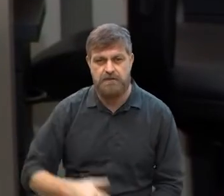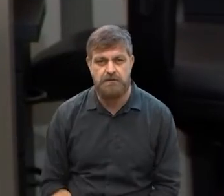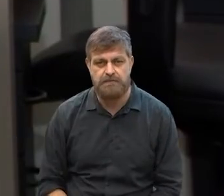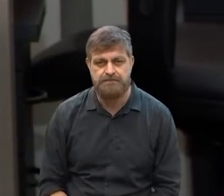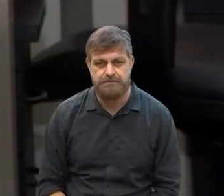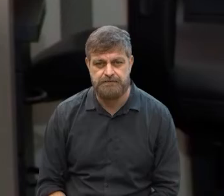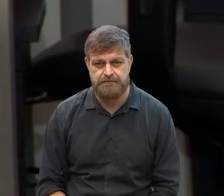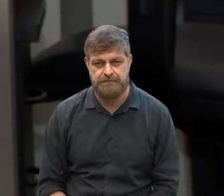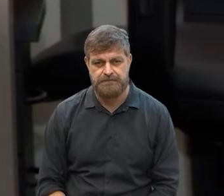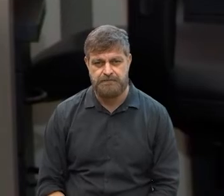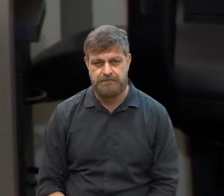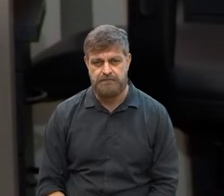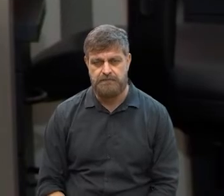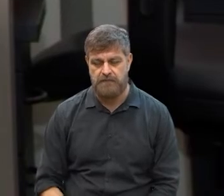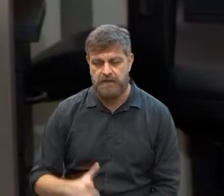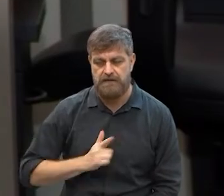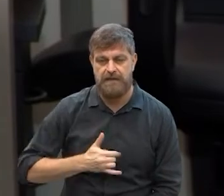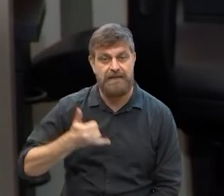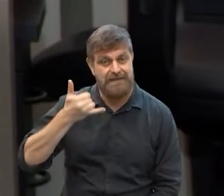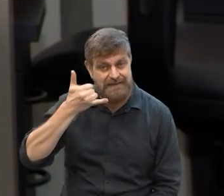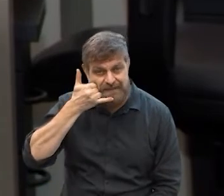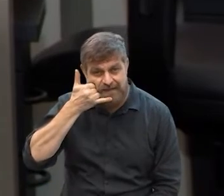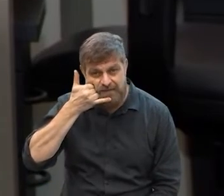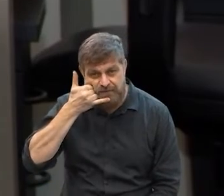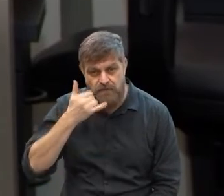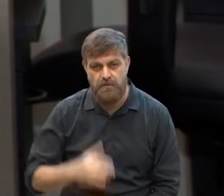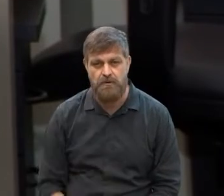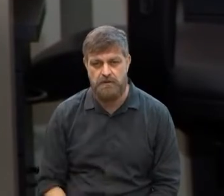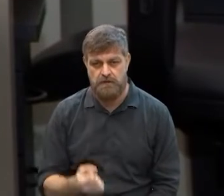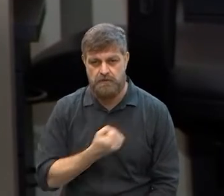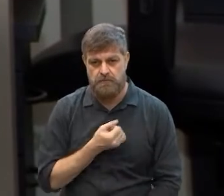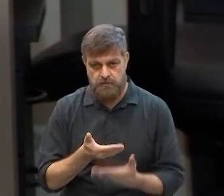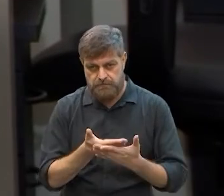né? Nós temos o telefone, que é o